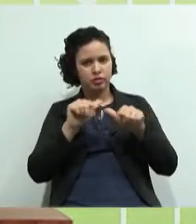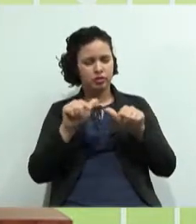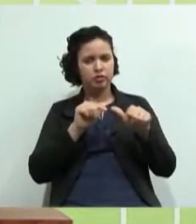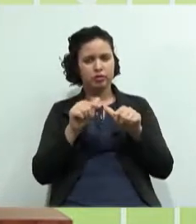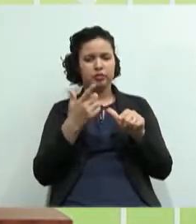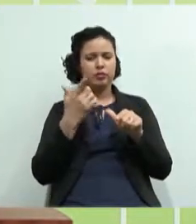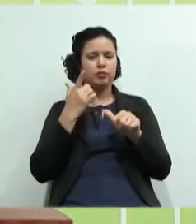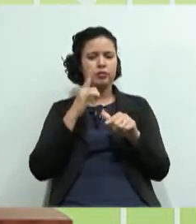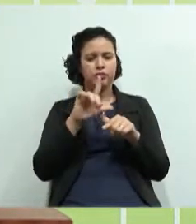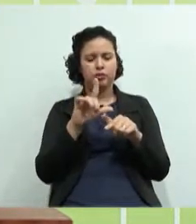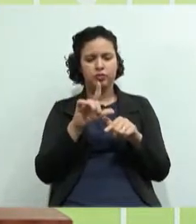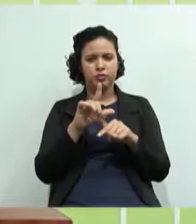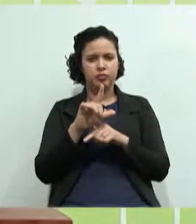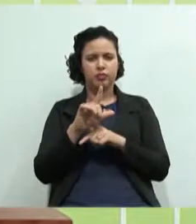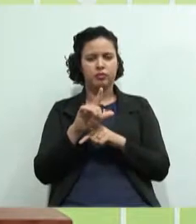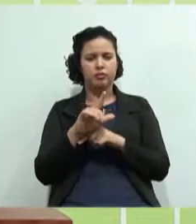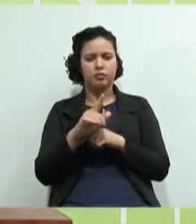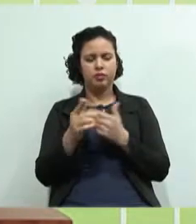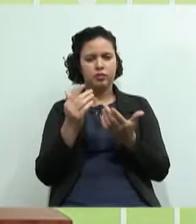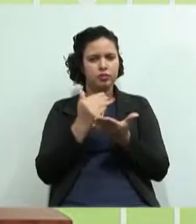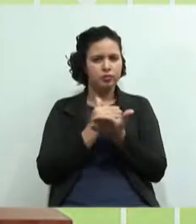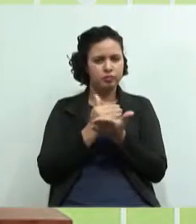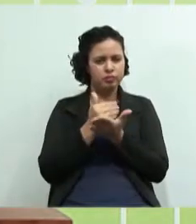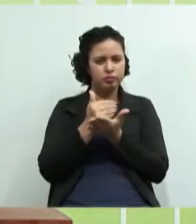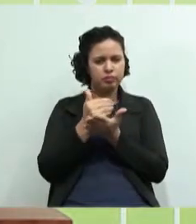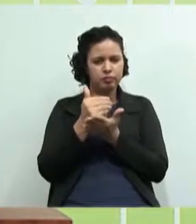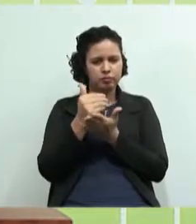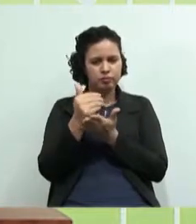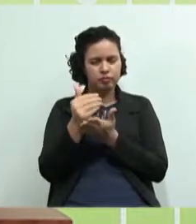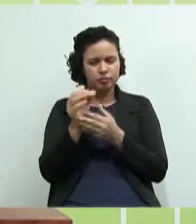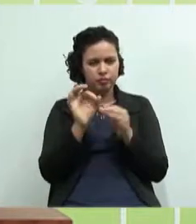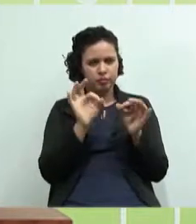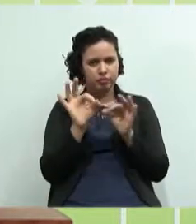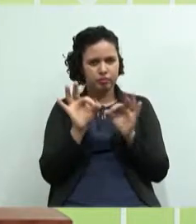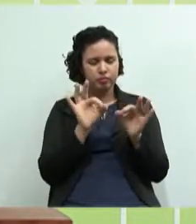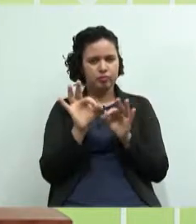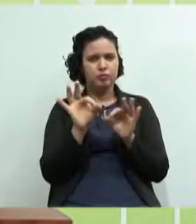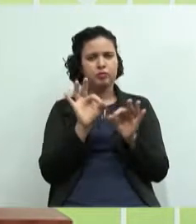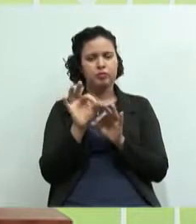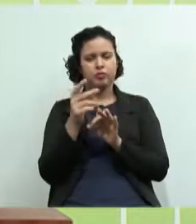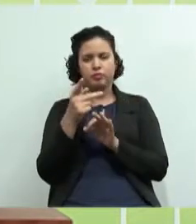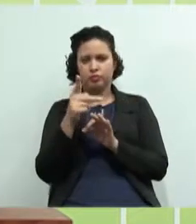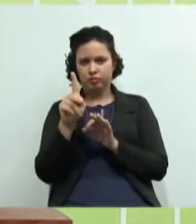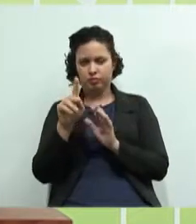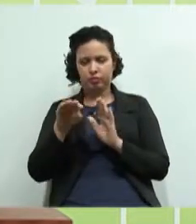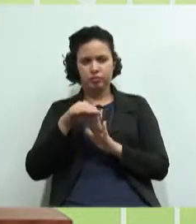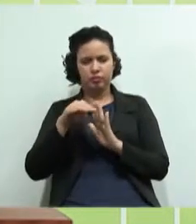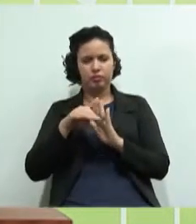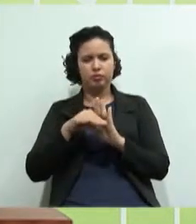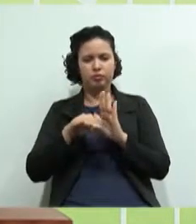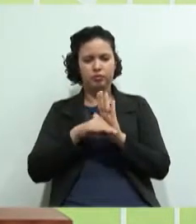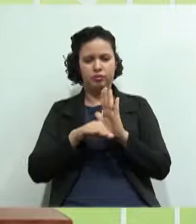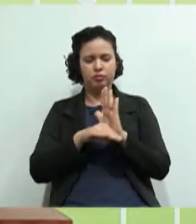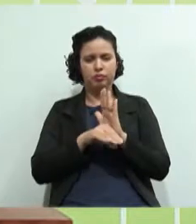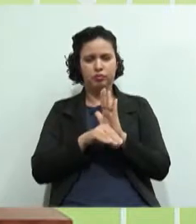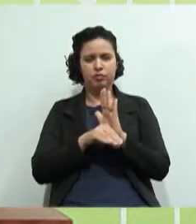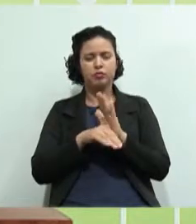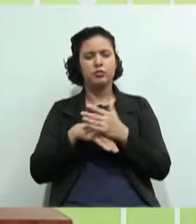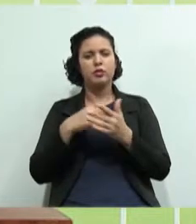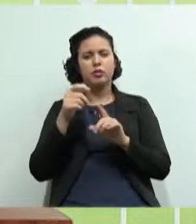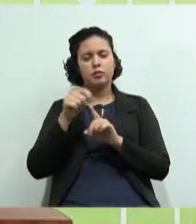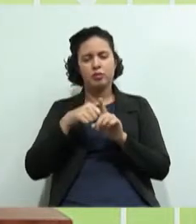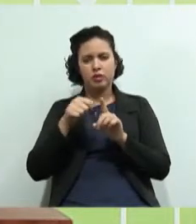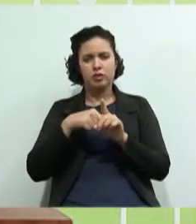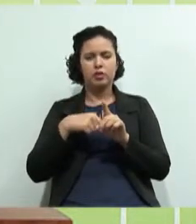depois que eu saio da escola. E aí você começa a planejar e, é claro, a colocar em ação o seu planejamento, para daqui a X meses, daqui